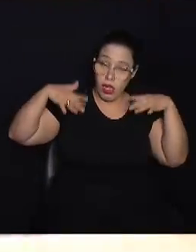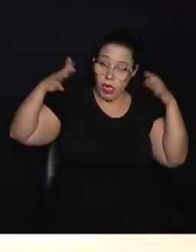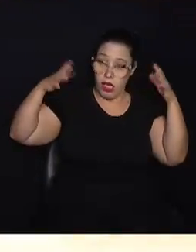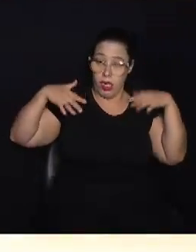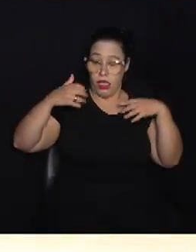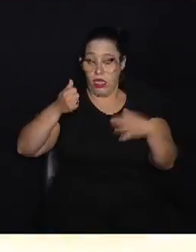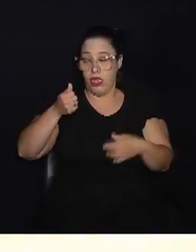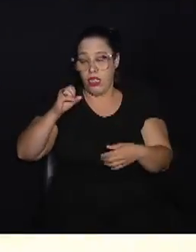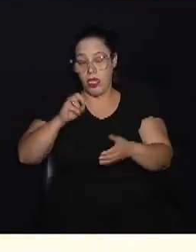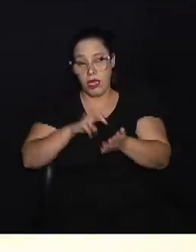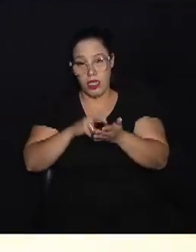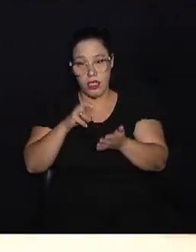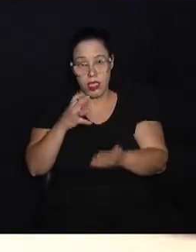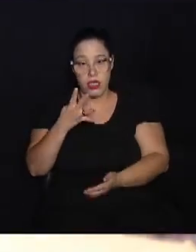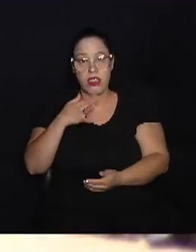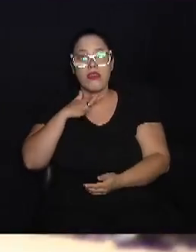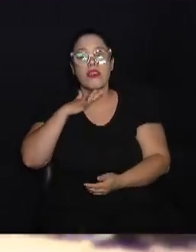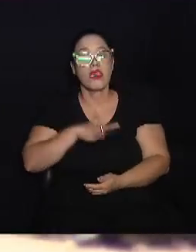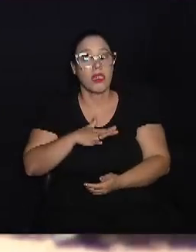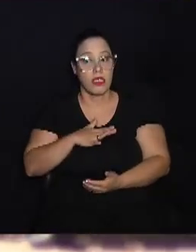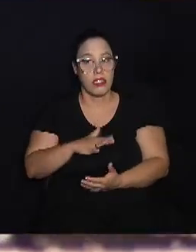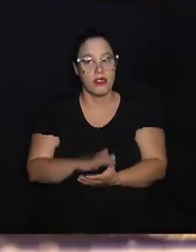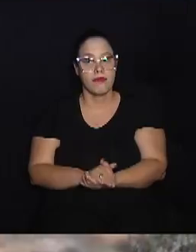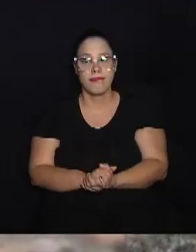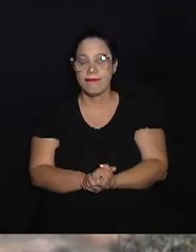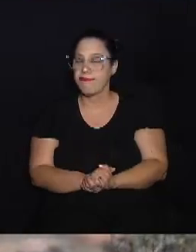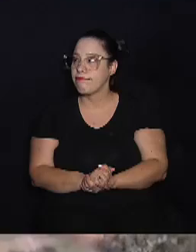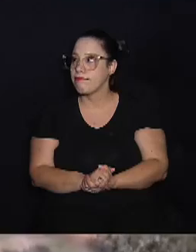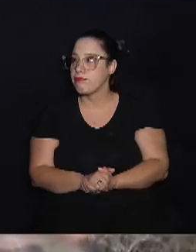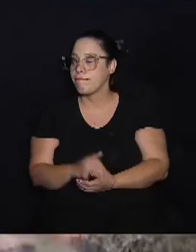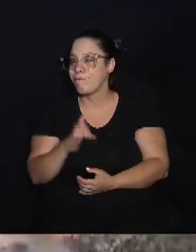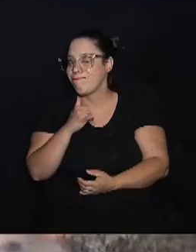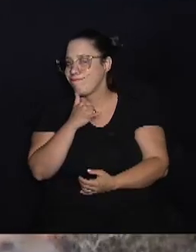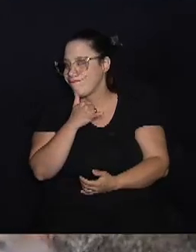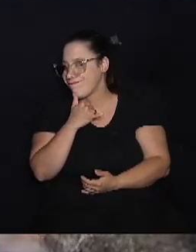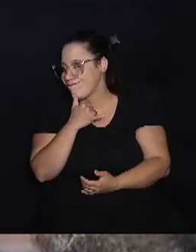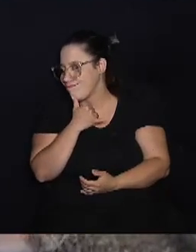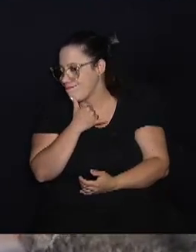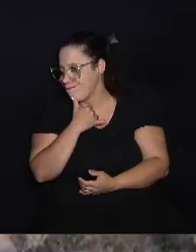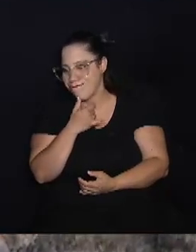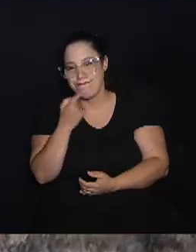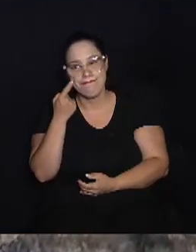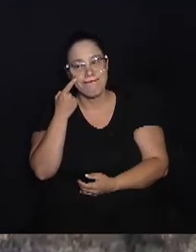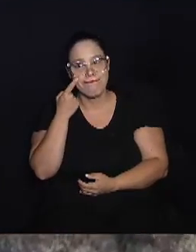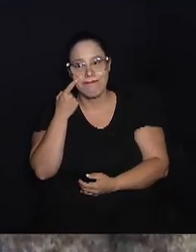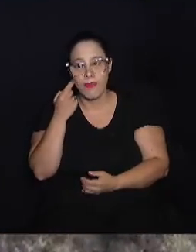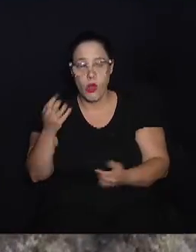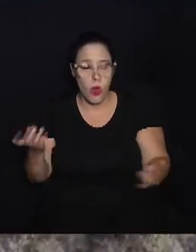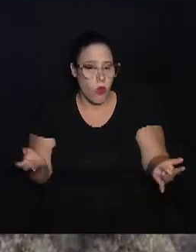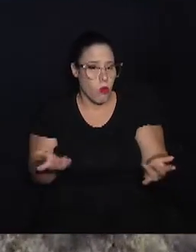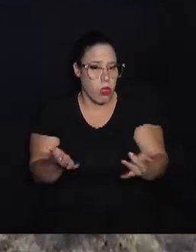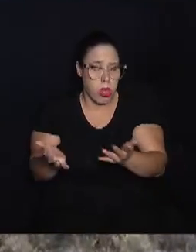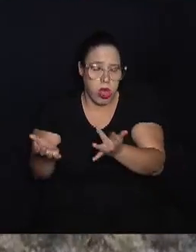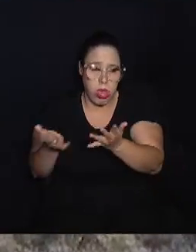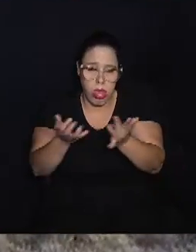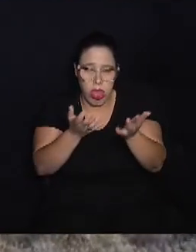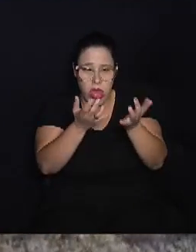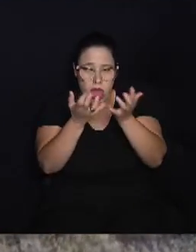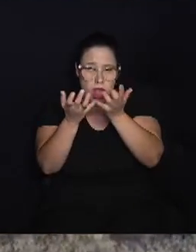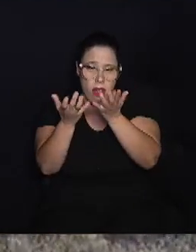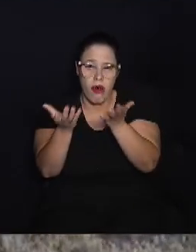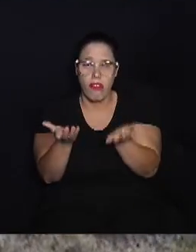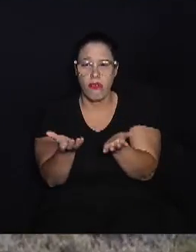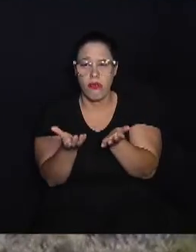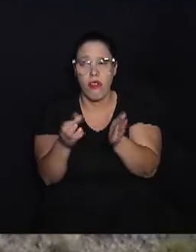10 horas da manhã e 4 horas da tarde. Infelizmente, a gente tem visto muitas queimadas, né? Algumas, inclusive,